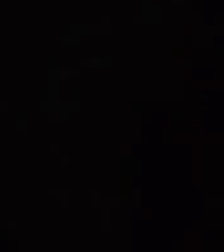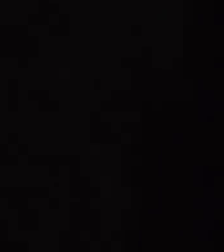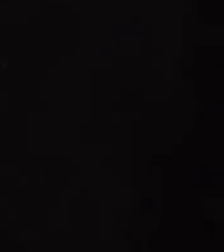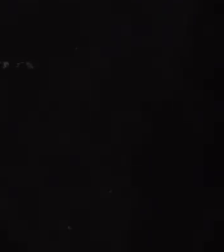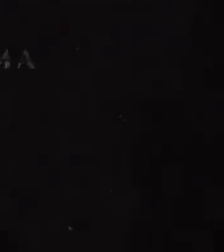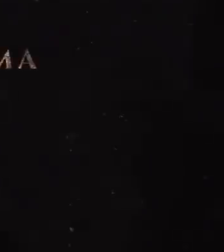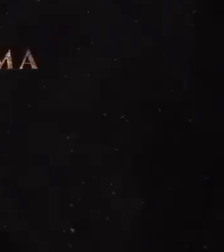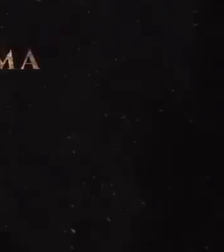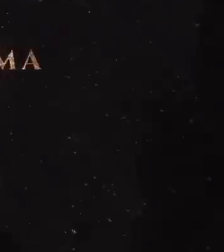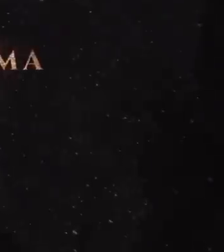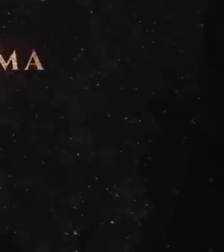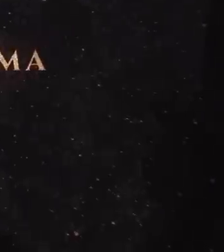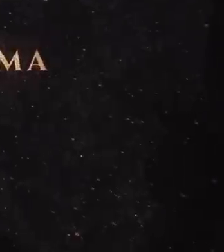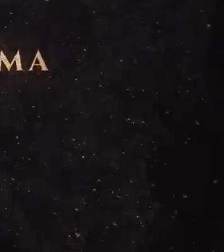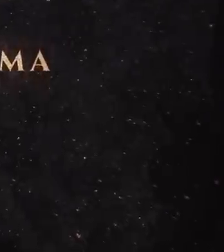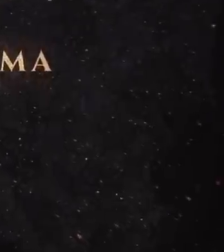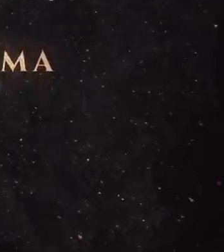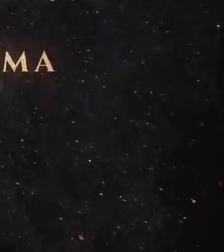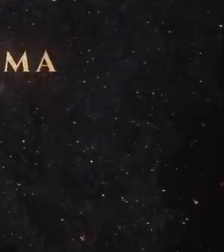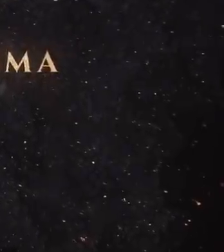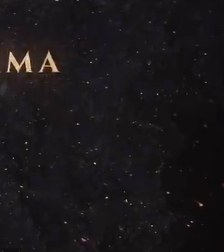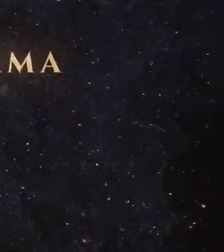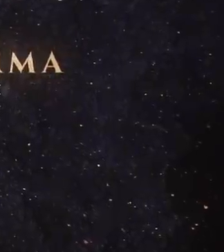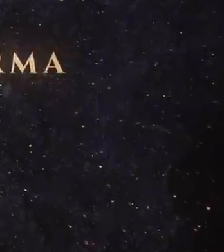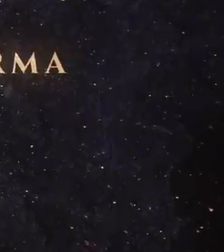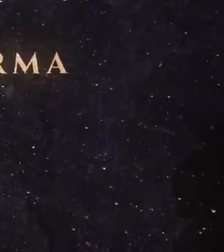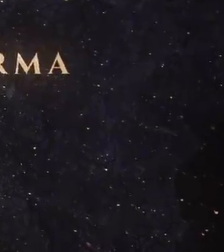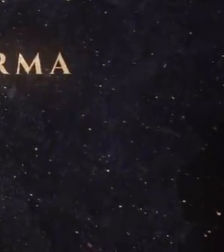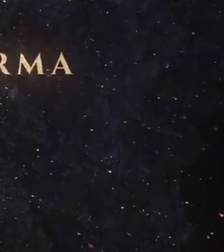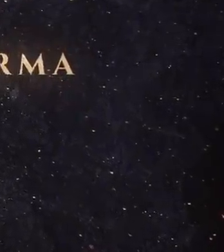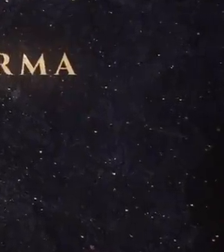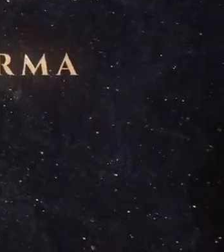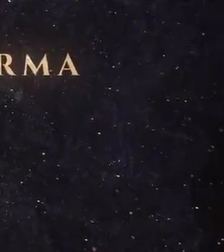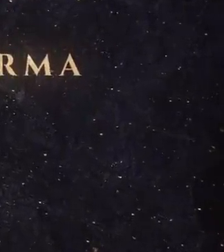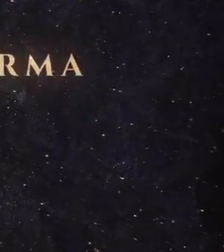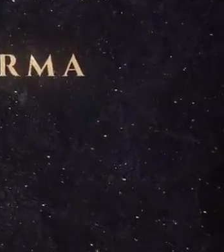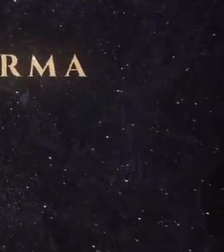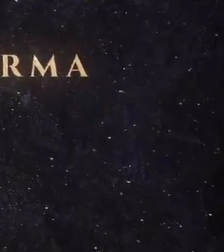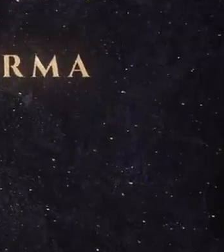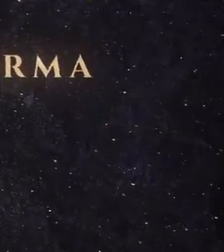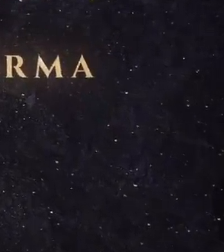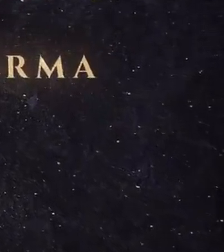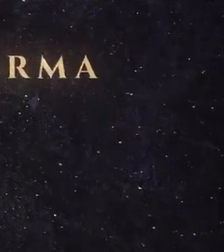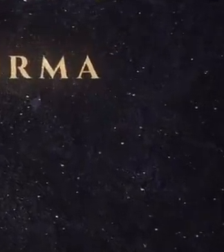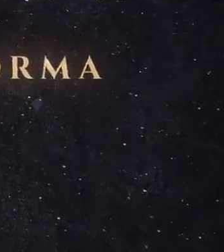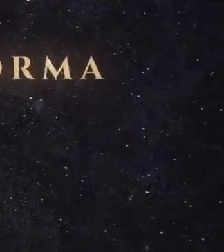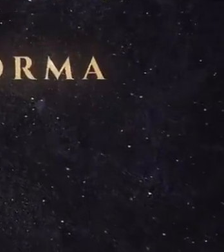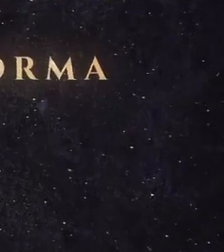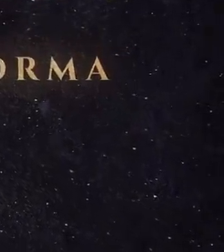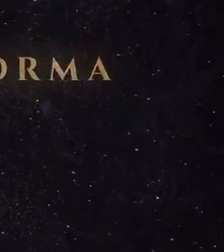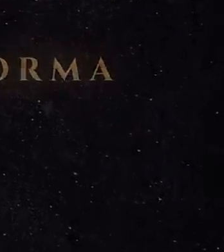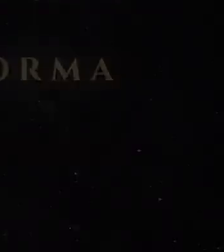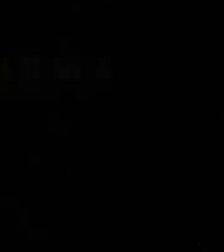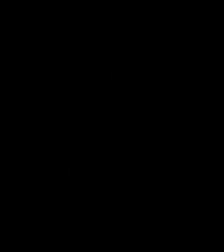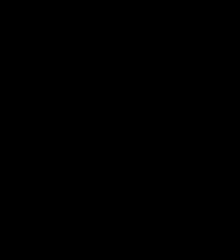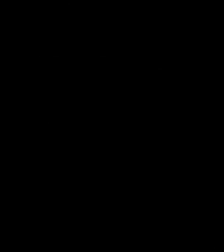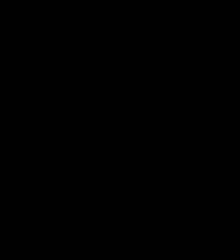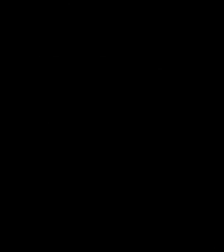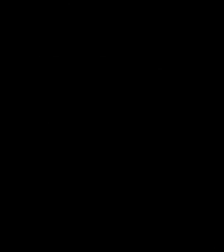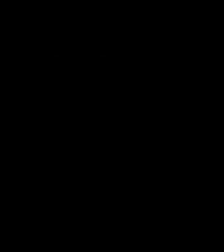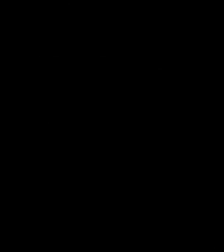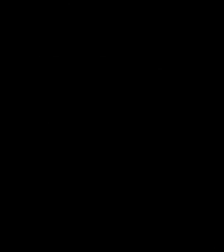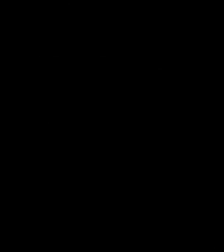No princípio, Deus criou o céu e a terra. E a terra era sem forma e vazia. E